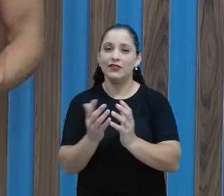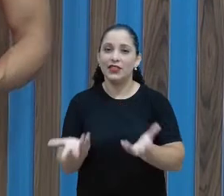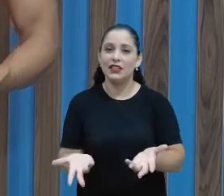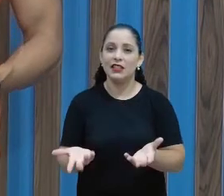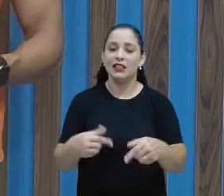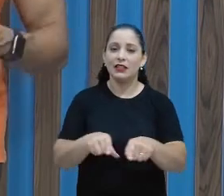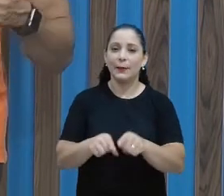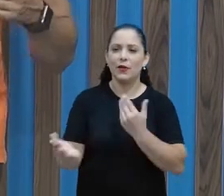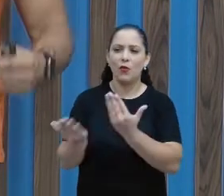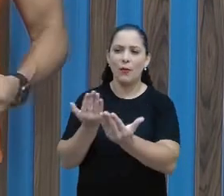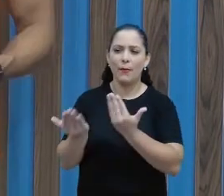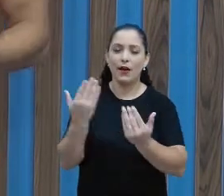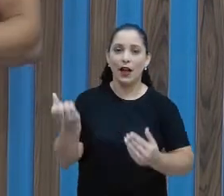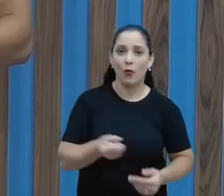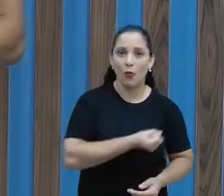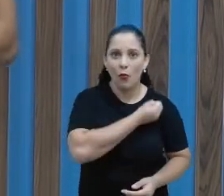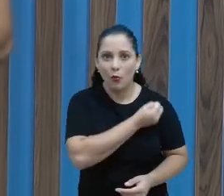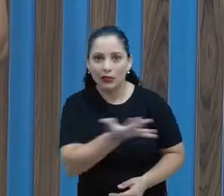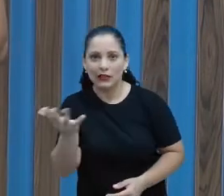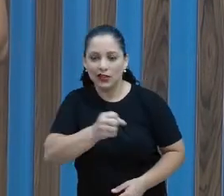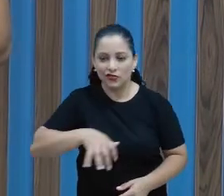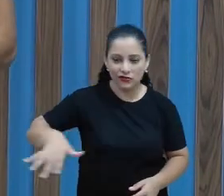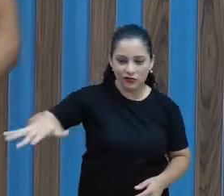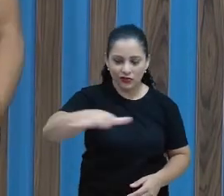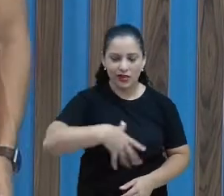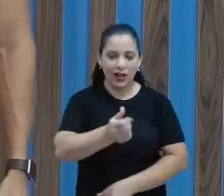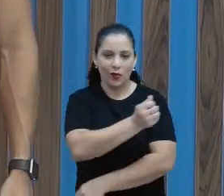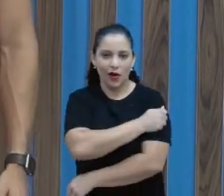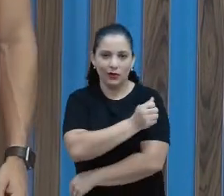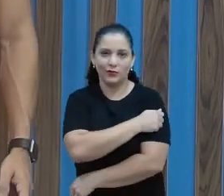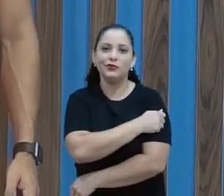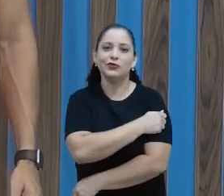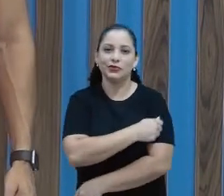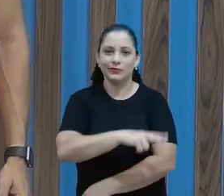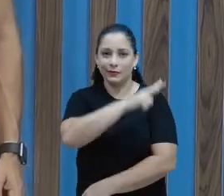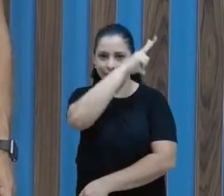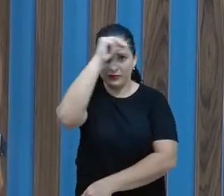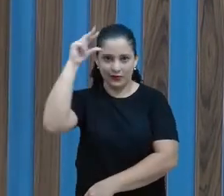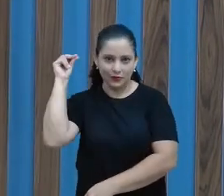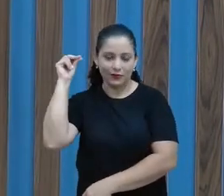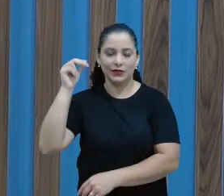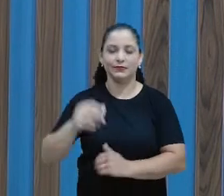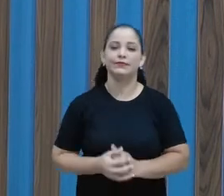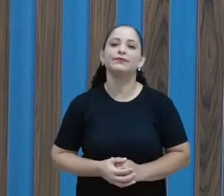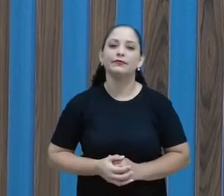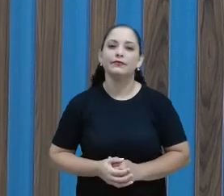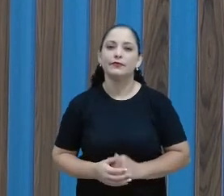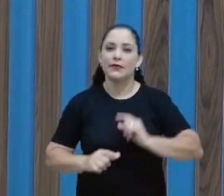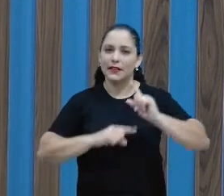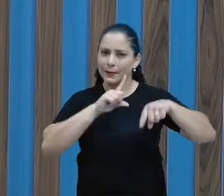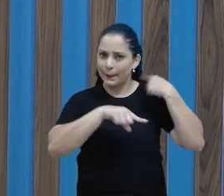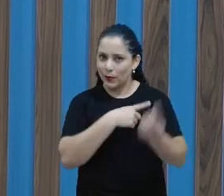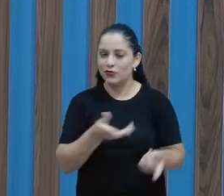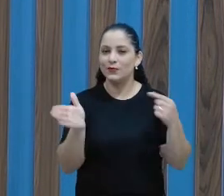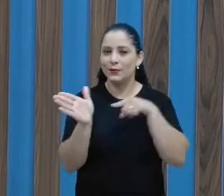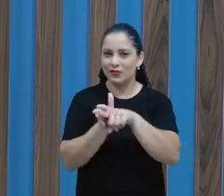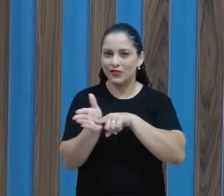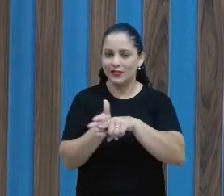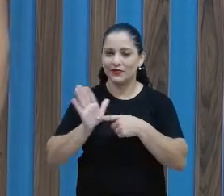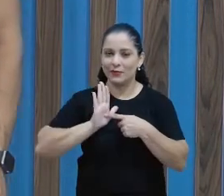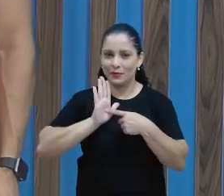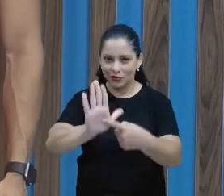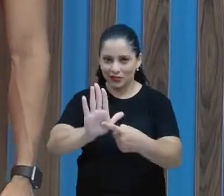total de alunos que temos aí na rede, certo? Vou até trazer essa pesquisa aqui para vocês, tá